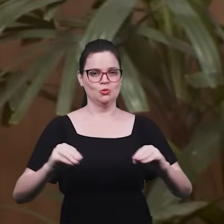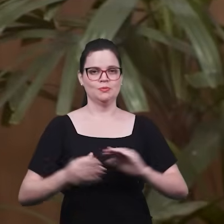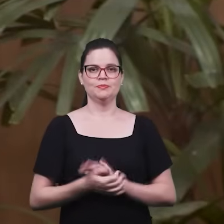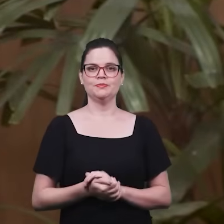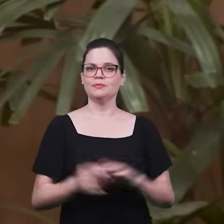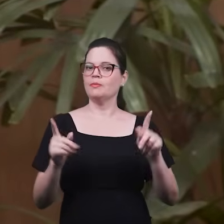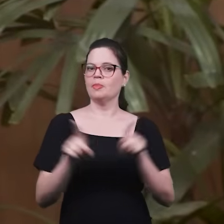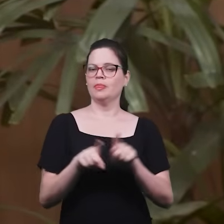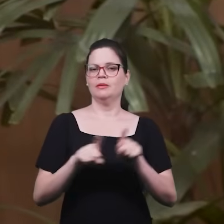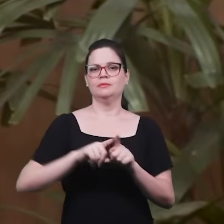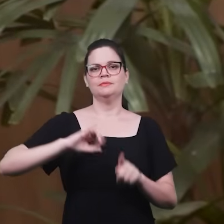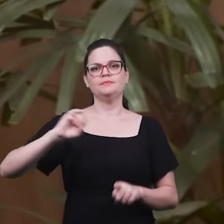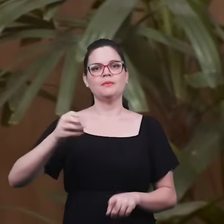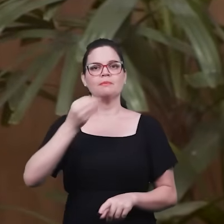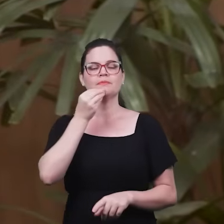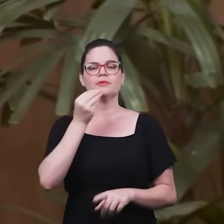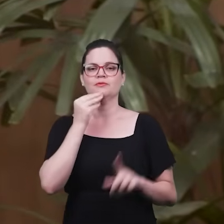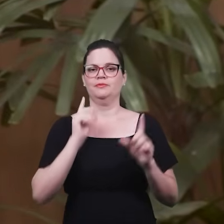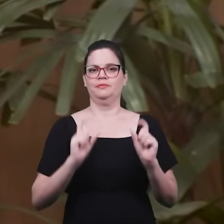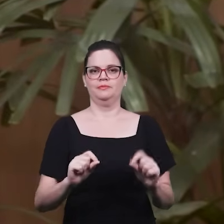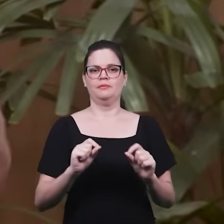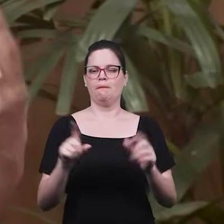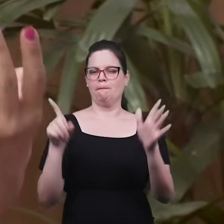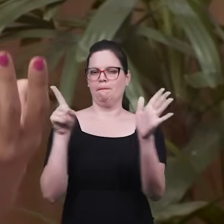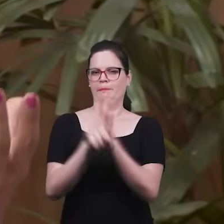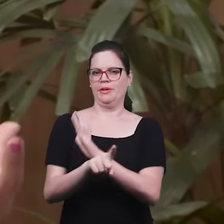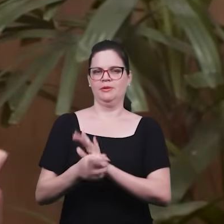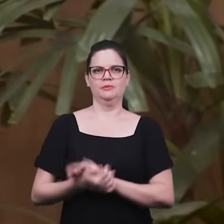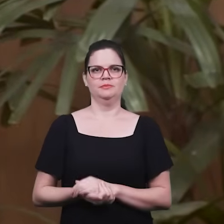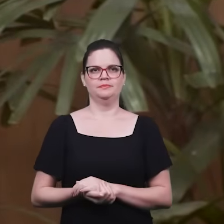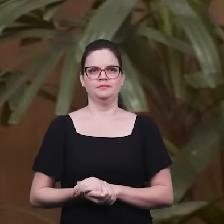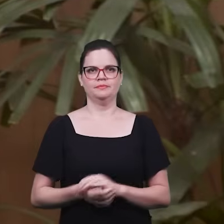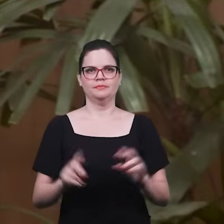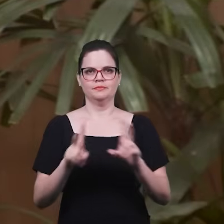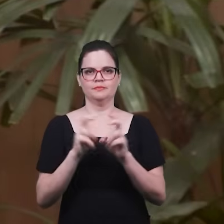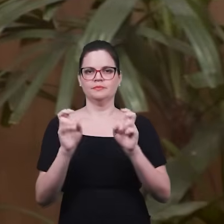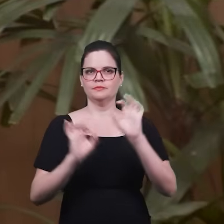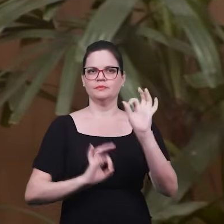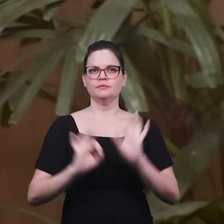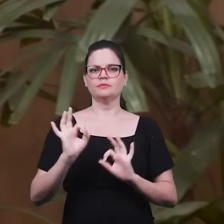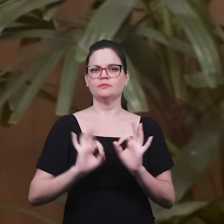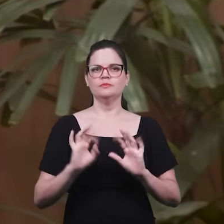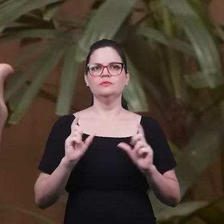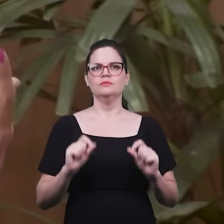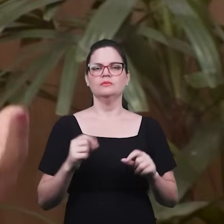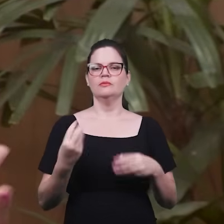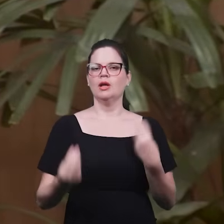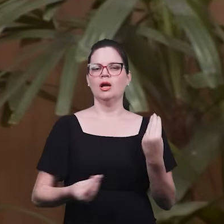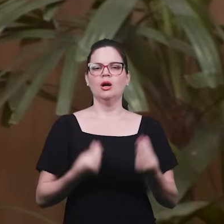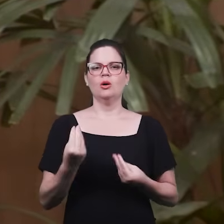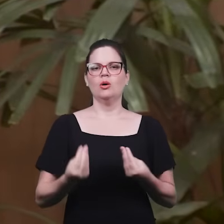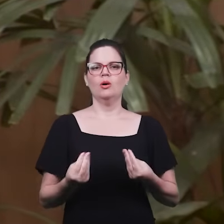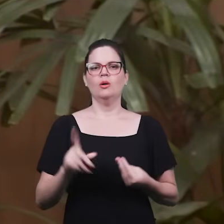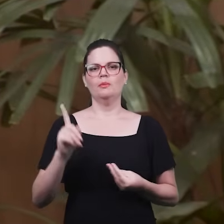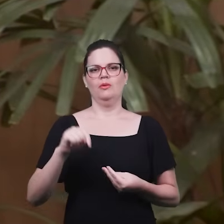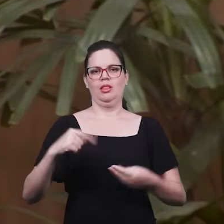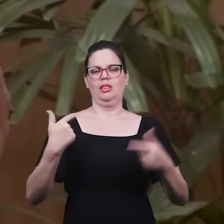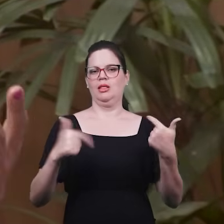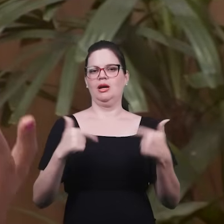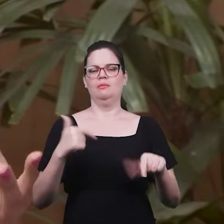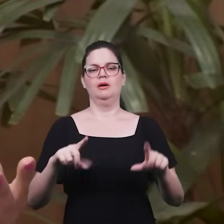também queremos aproveitar, pastor, para perguntar a respeito dessa organização, como está sendo o trabalho